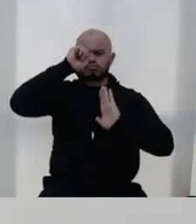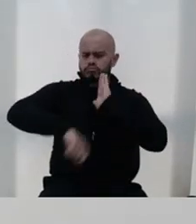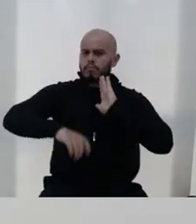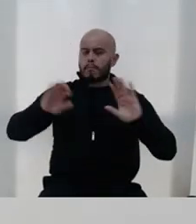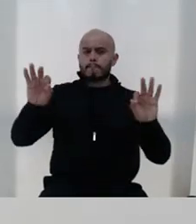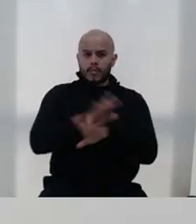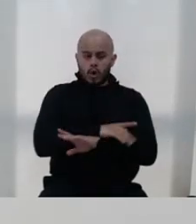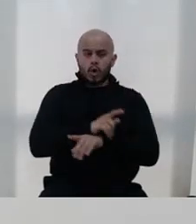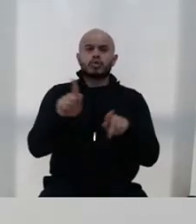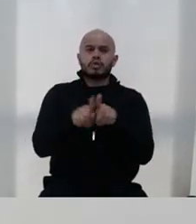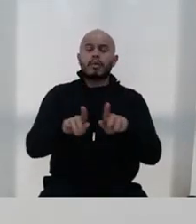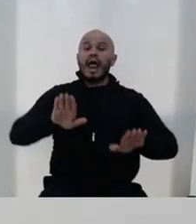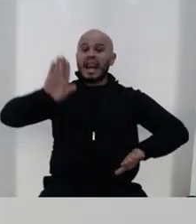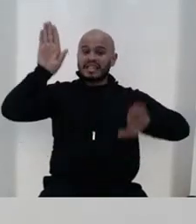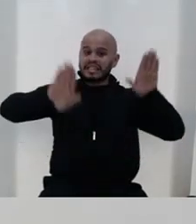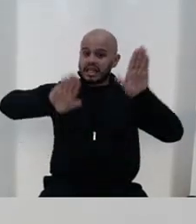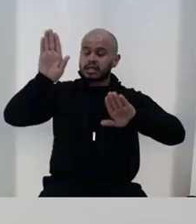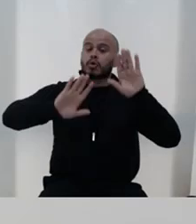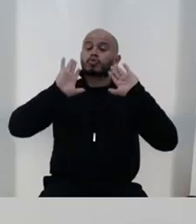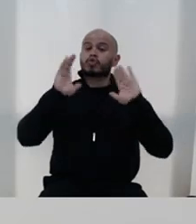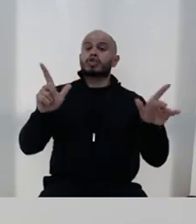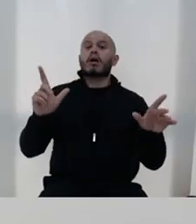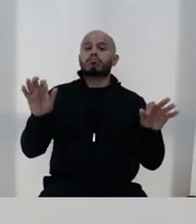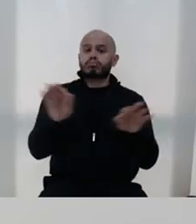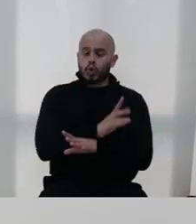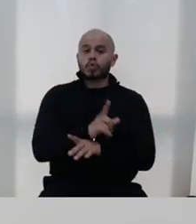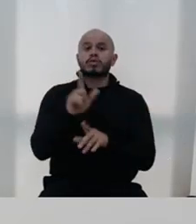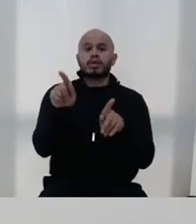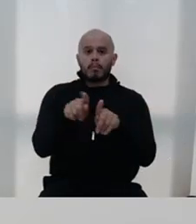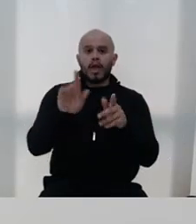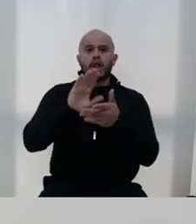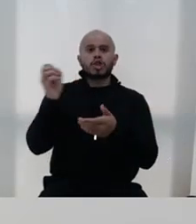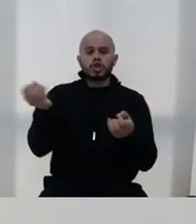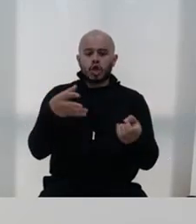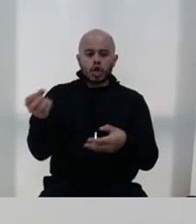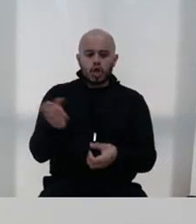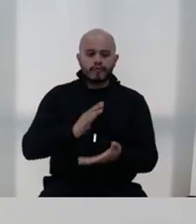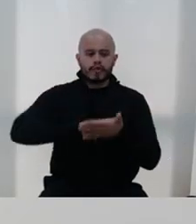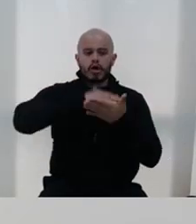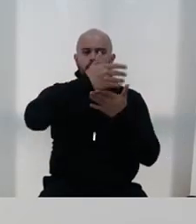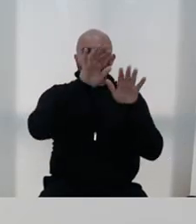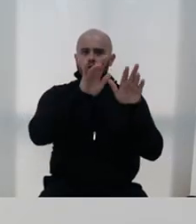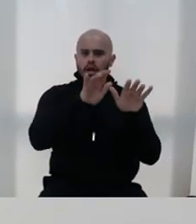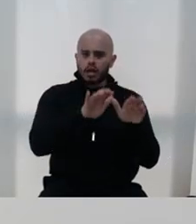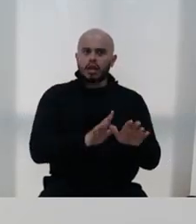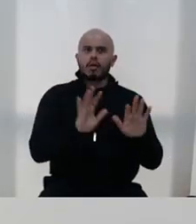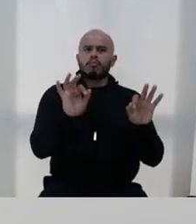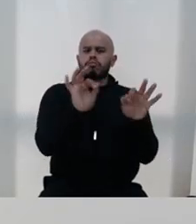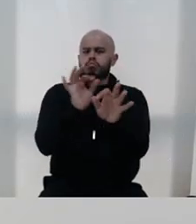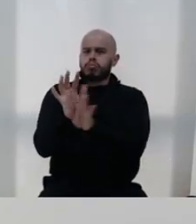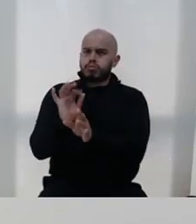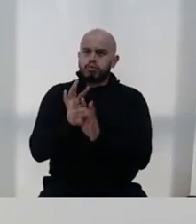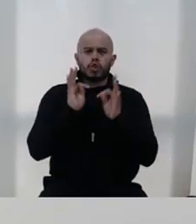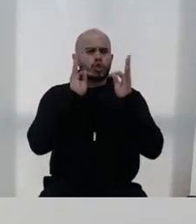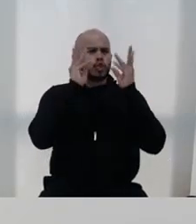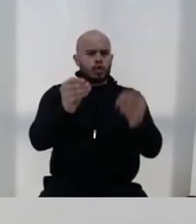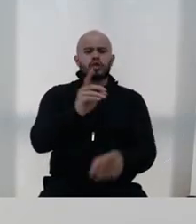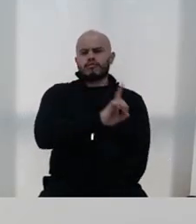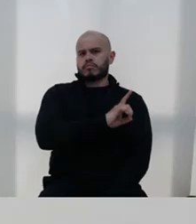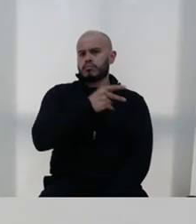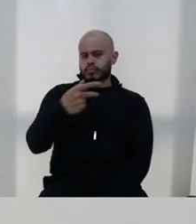licitação e a contratação dos novos notebooks para toda a Defensoria Pública do Estado de São